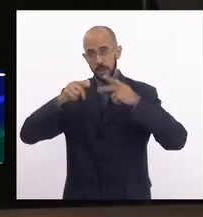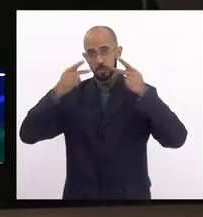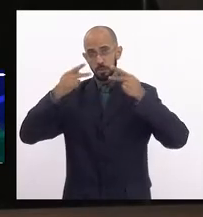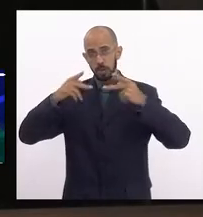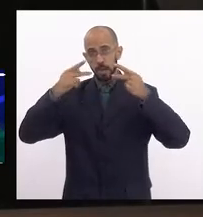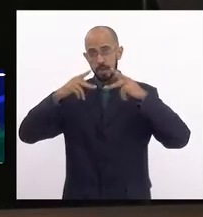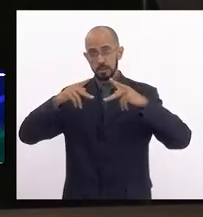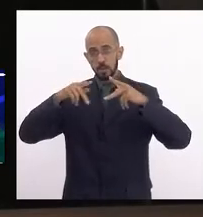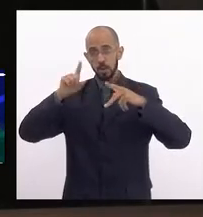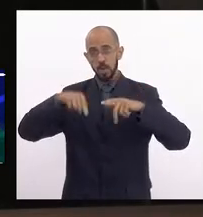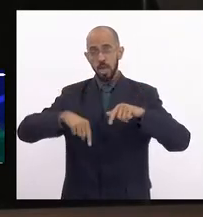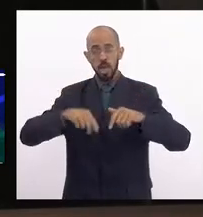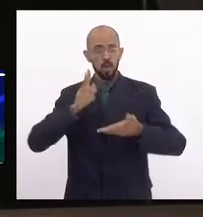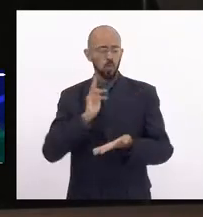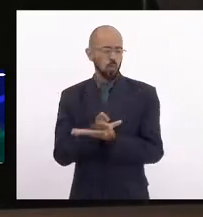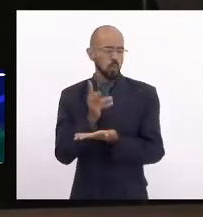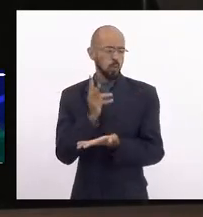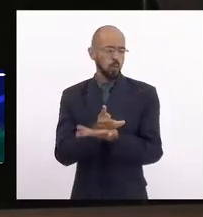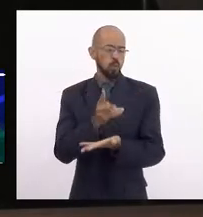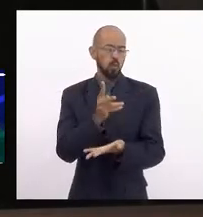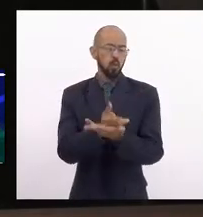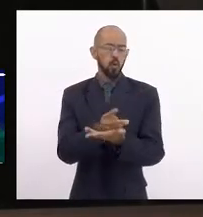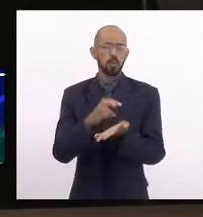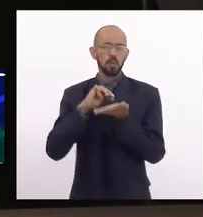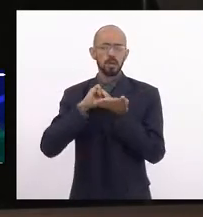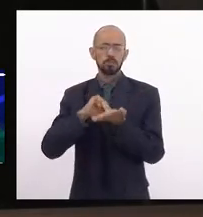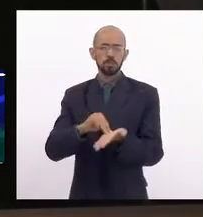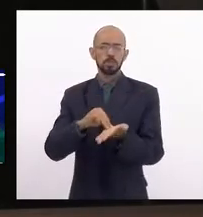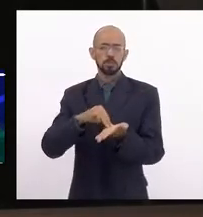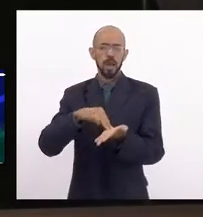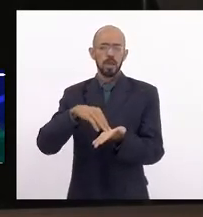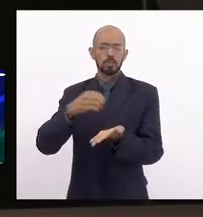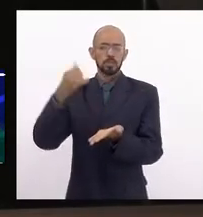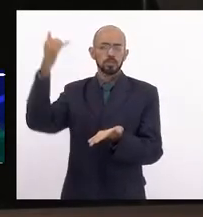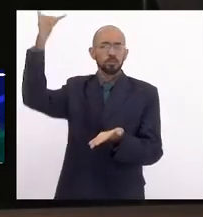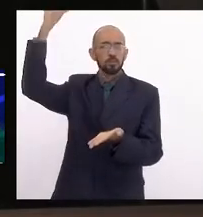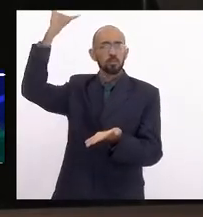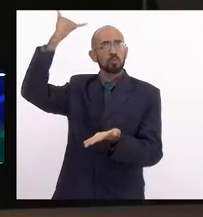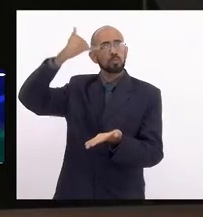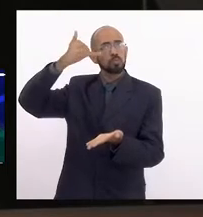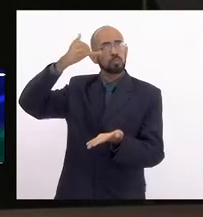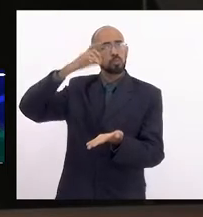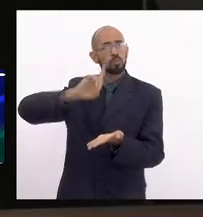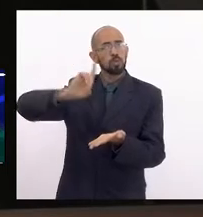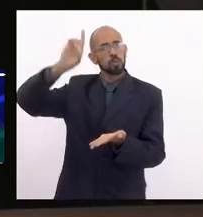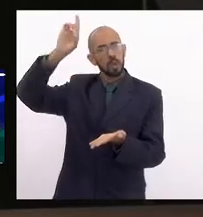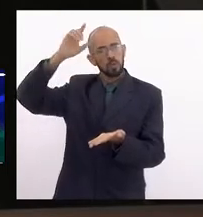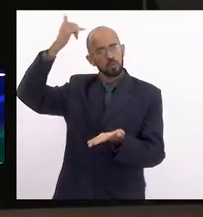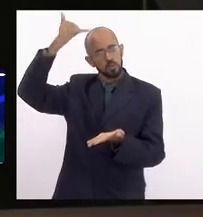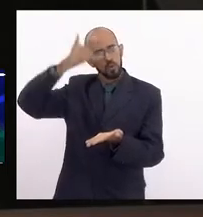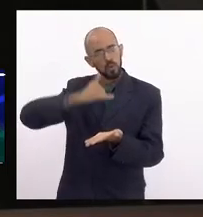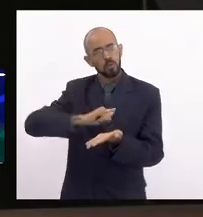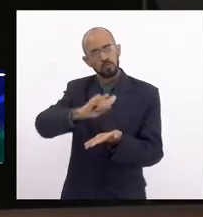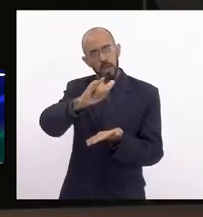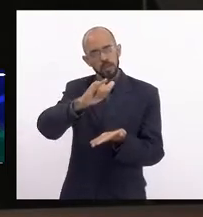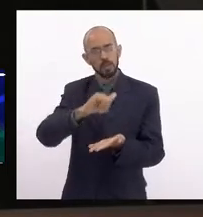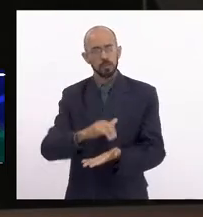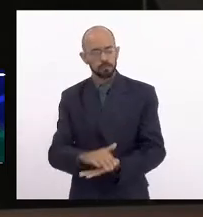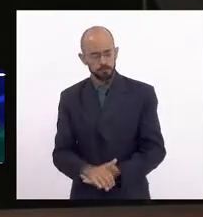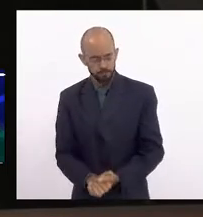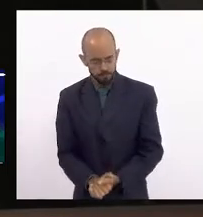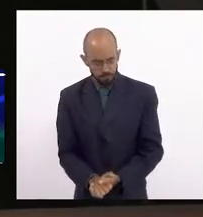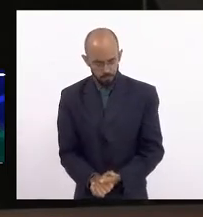constante das mensagens enviadas por Deus e logo o que eu falo